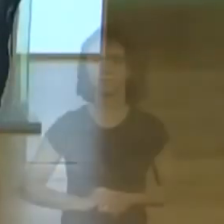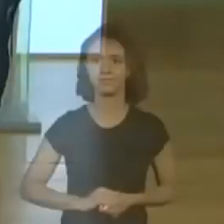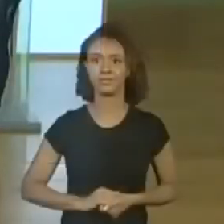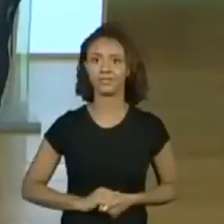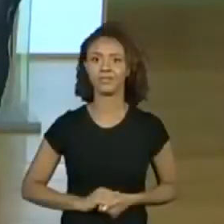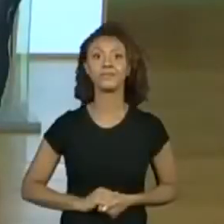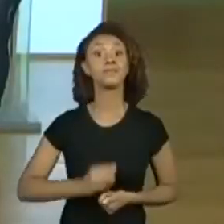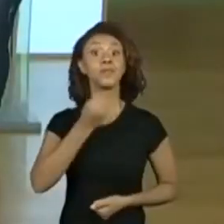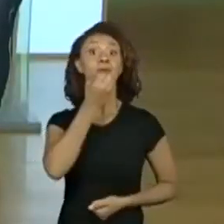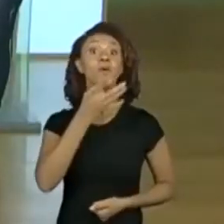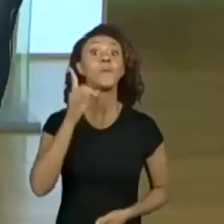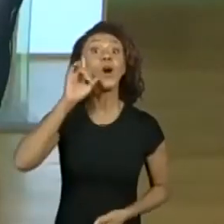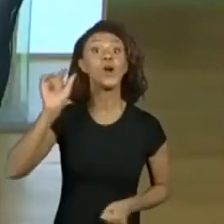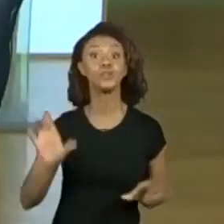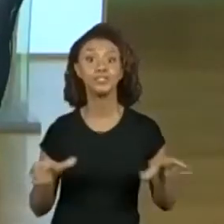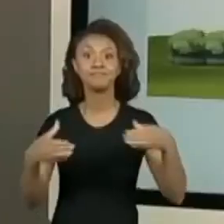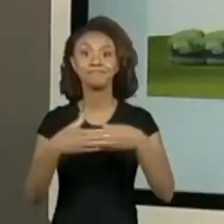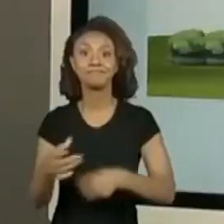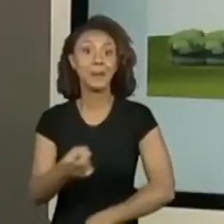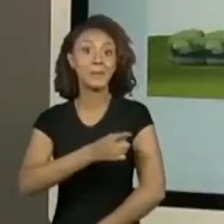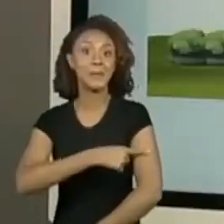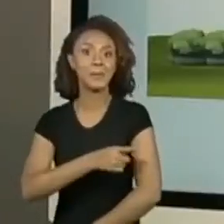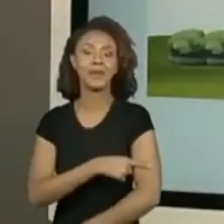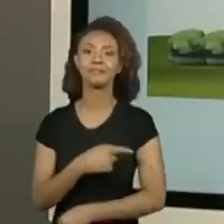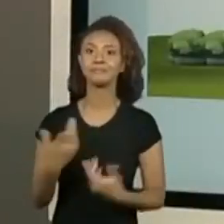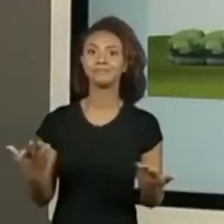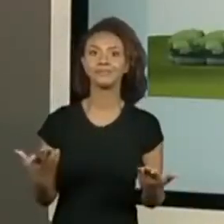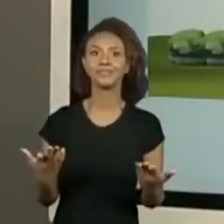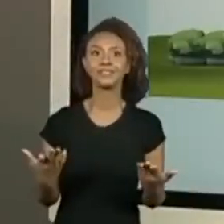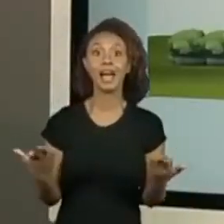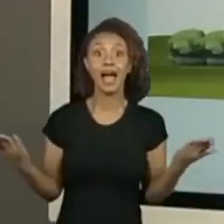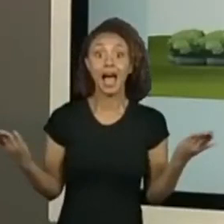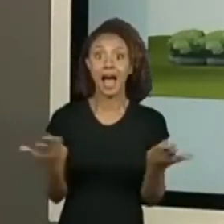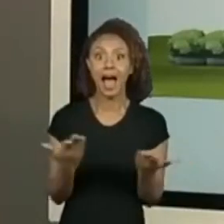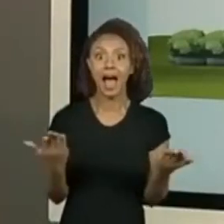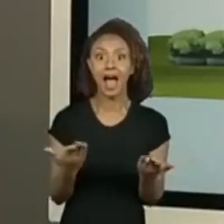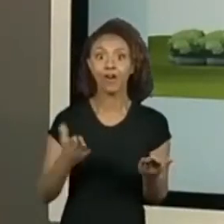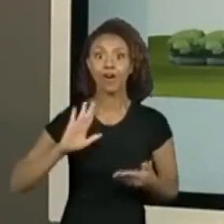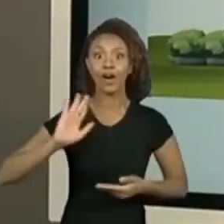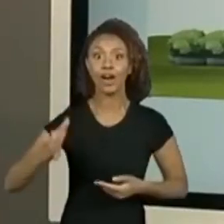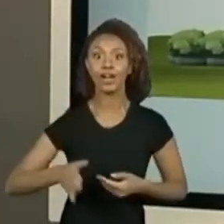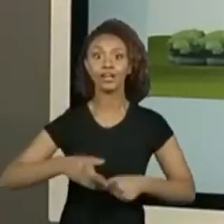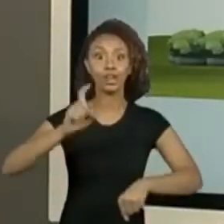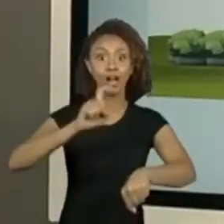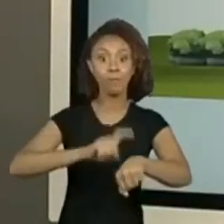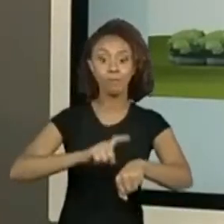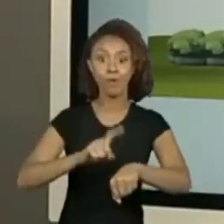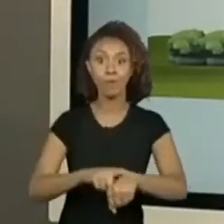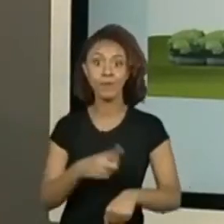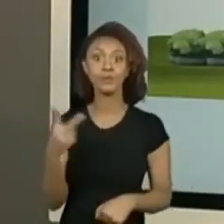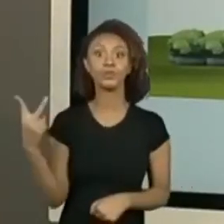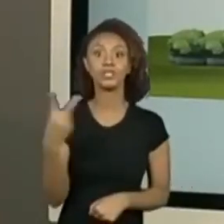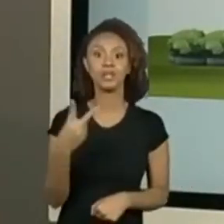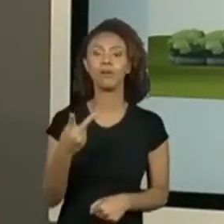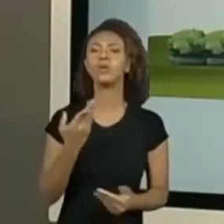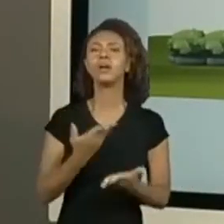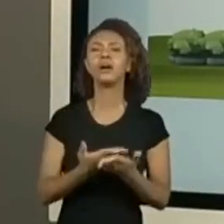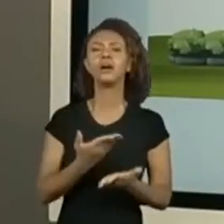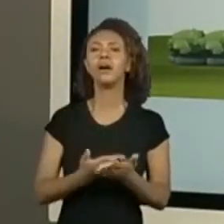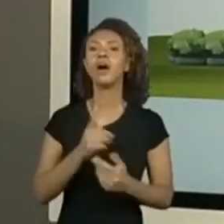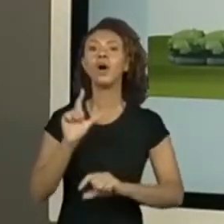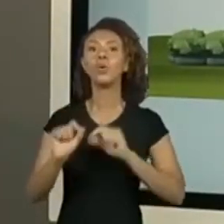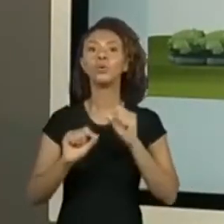Bom dia, turma do primeiro ano! Olha nós aqui para nosso segundo momento dessas aulas, que estão baseadas aí